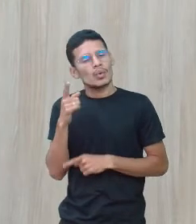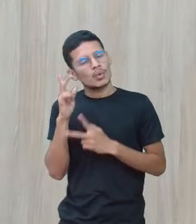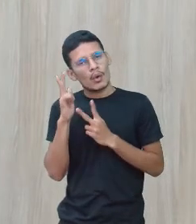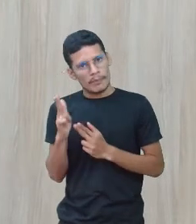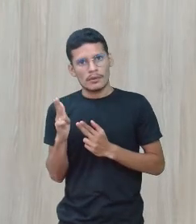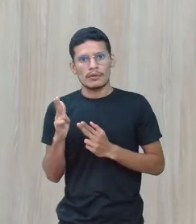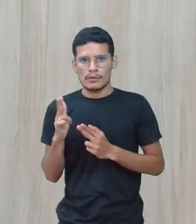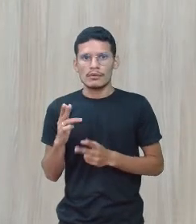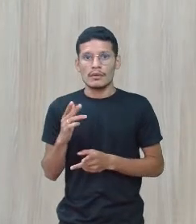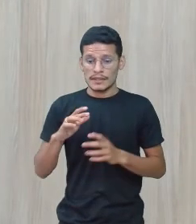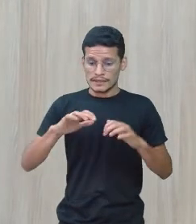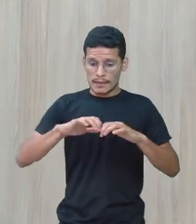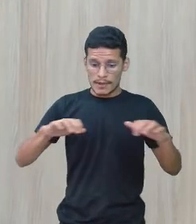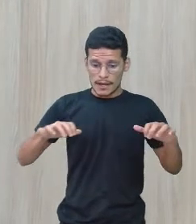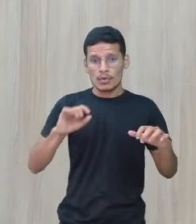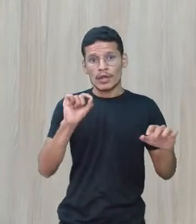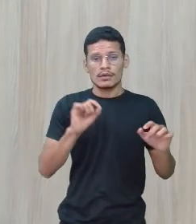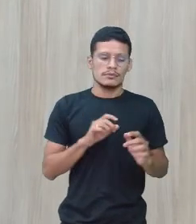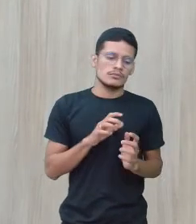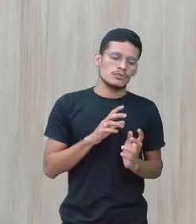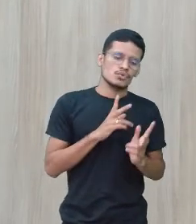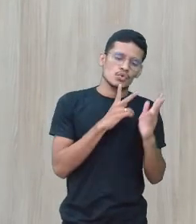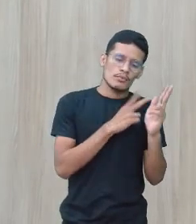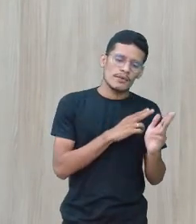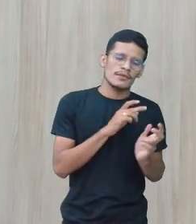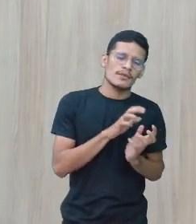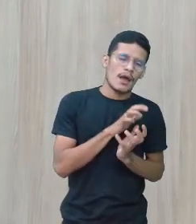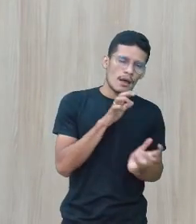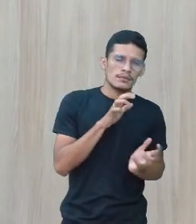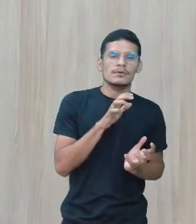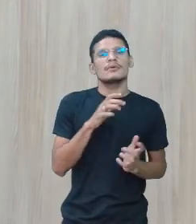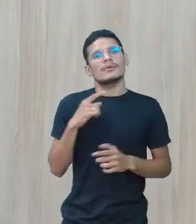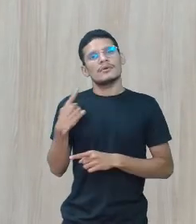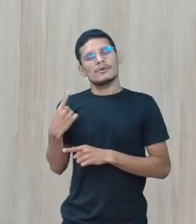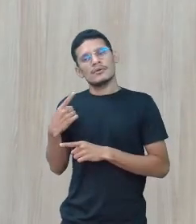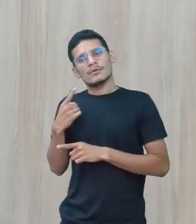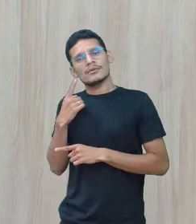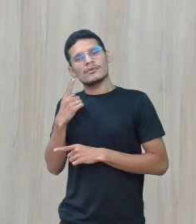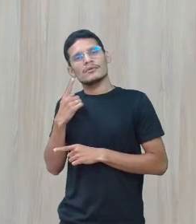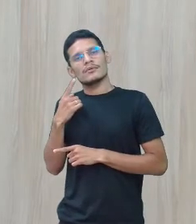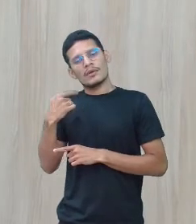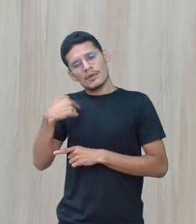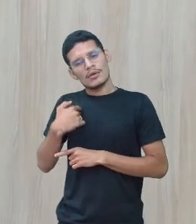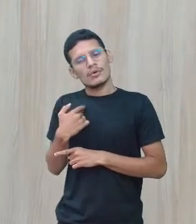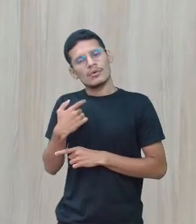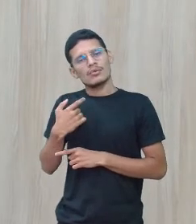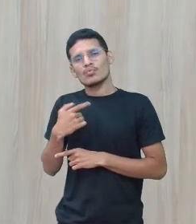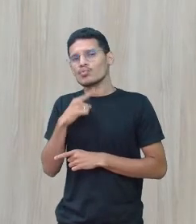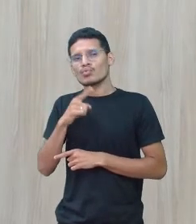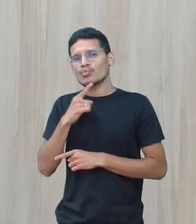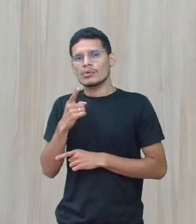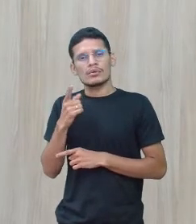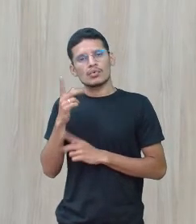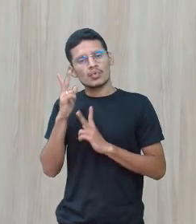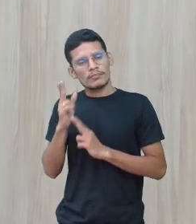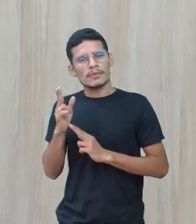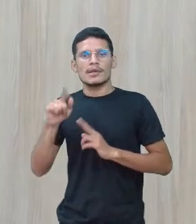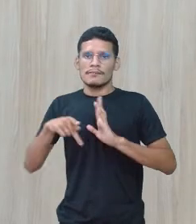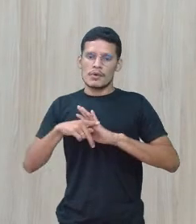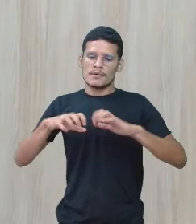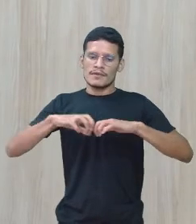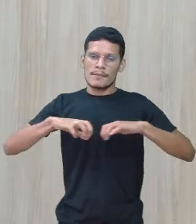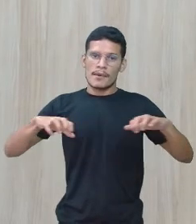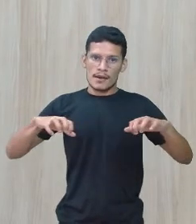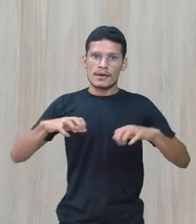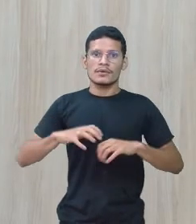veja, se a gente separa dormir tarde, tive insônia, orações independentes, certo?